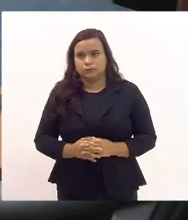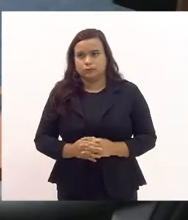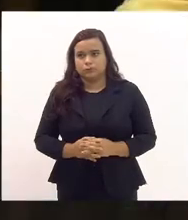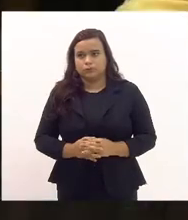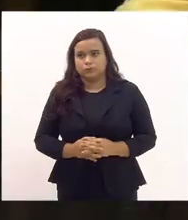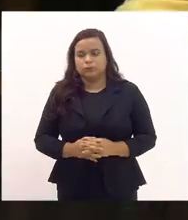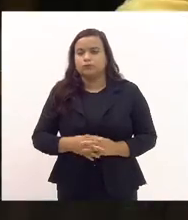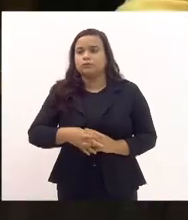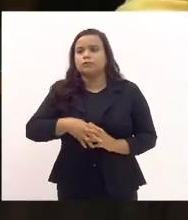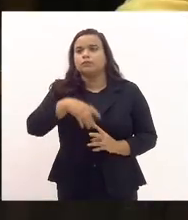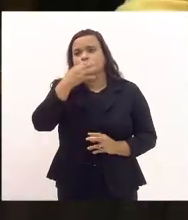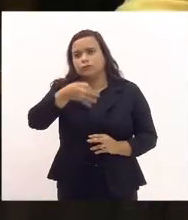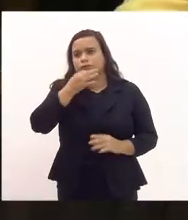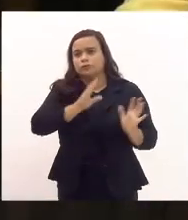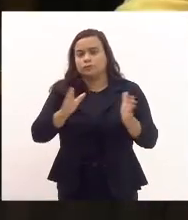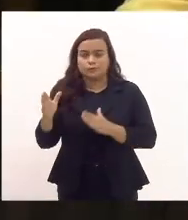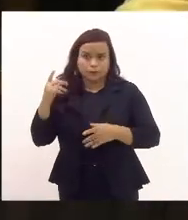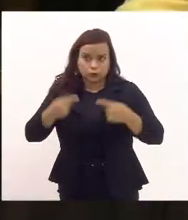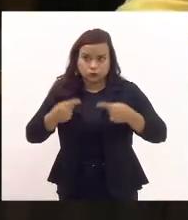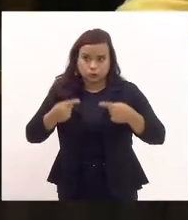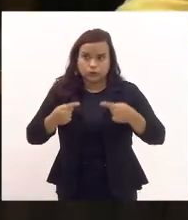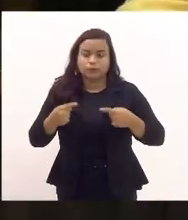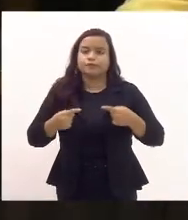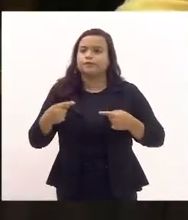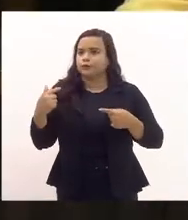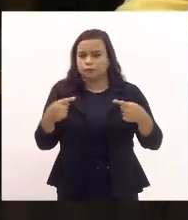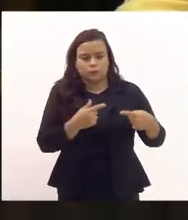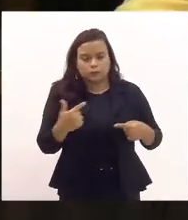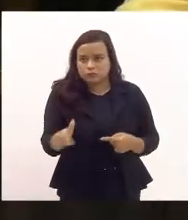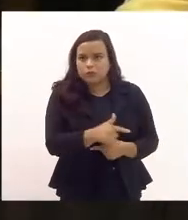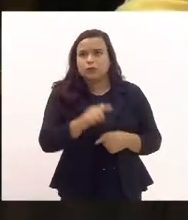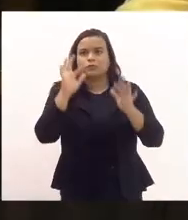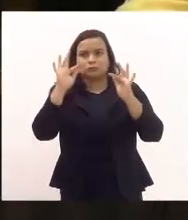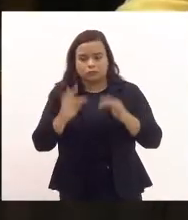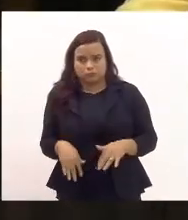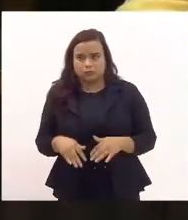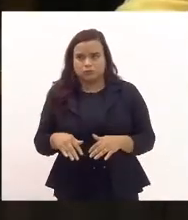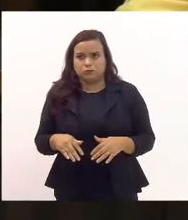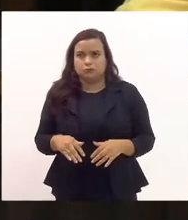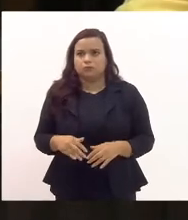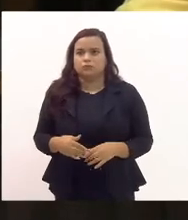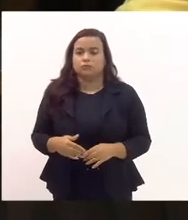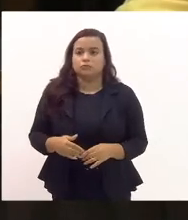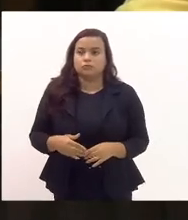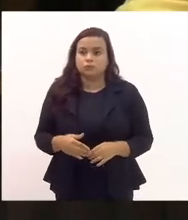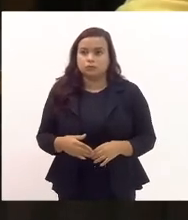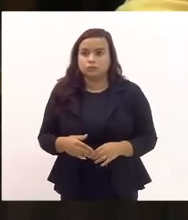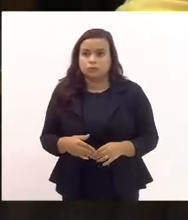os pareceres emitidos em discussão na venda Queira discutir Serra da discussão